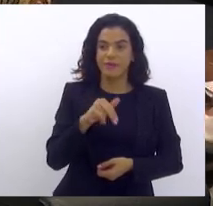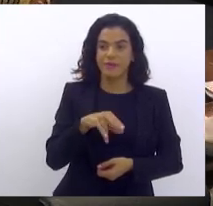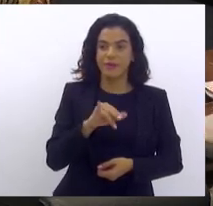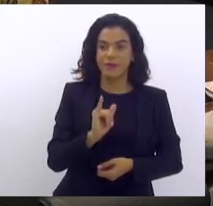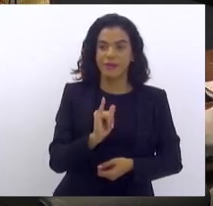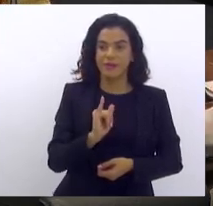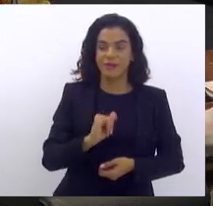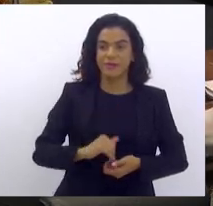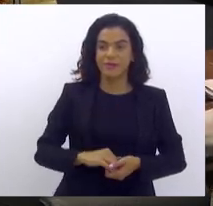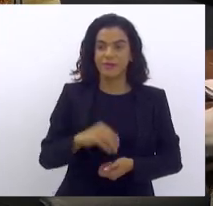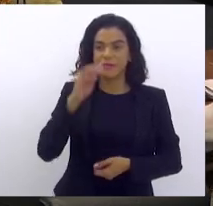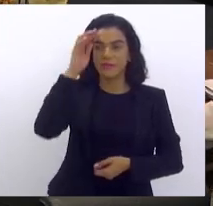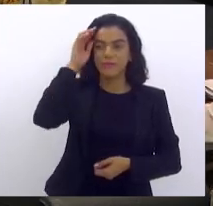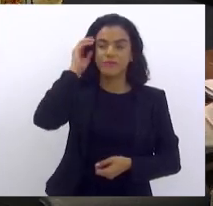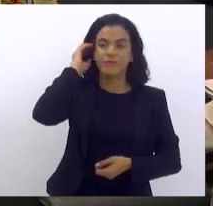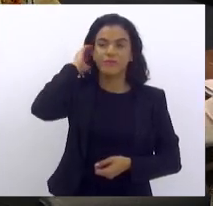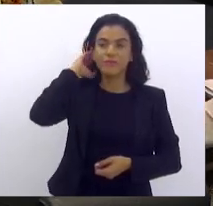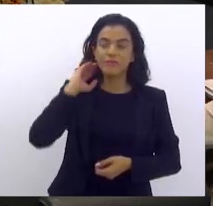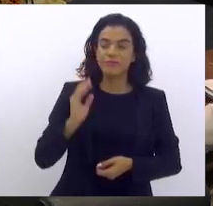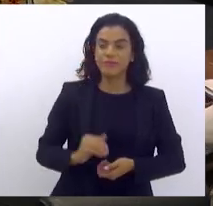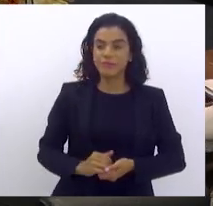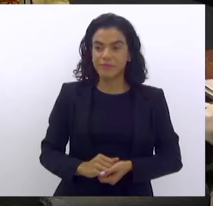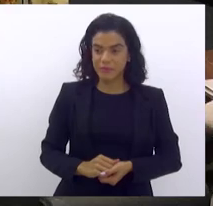Ele pediu a palavra.